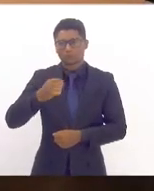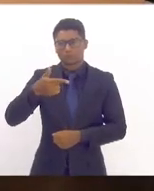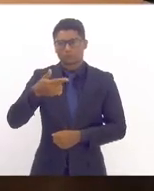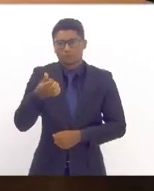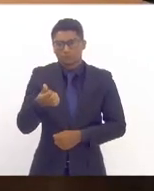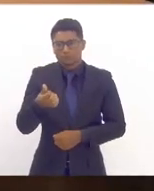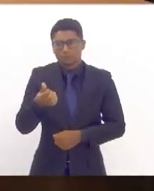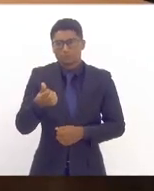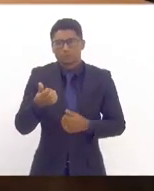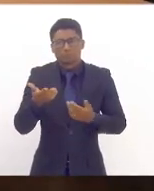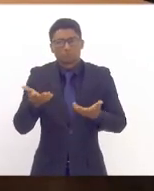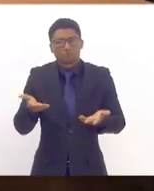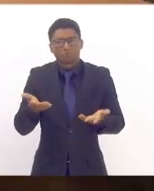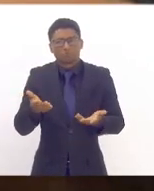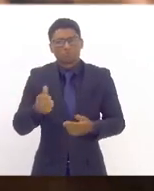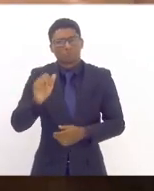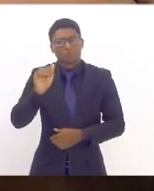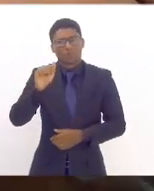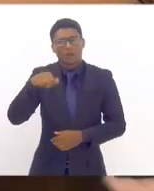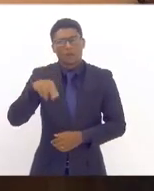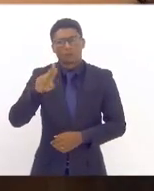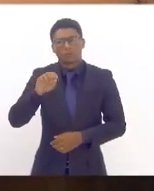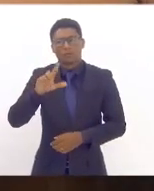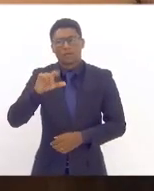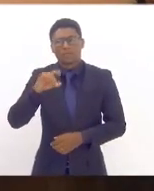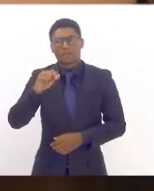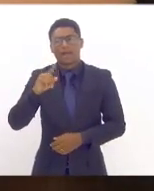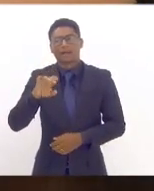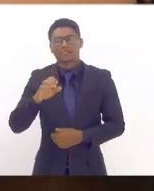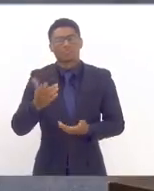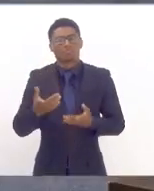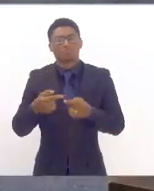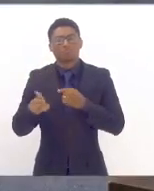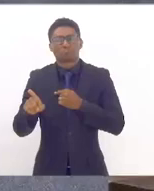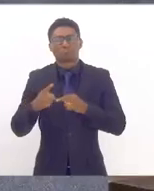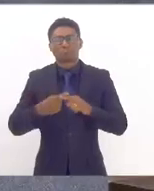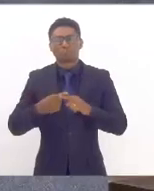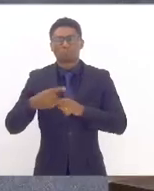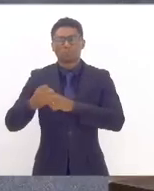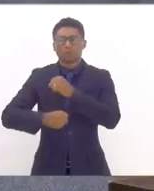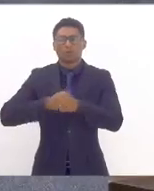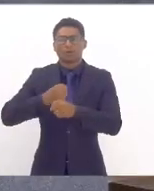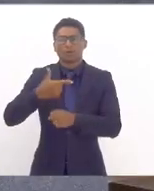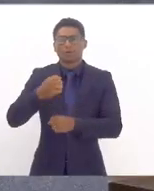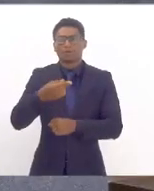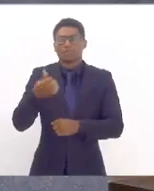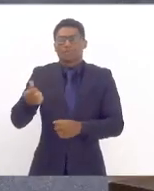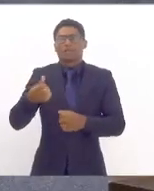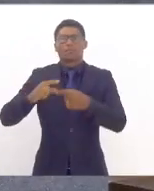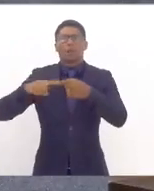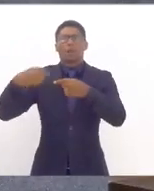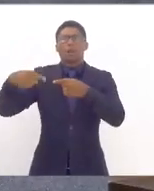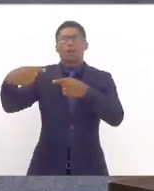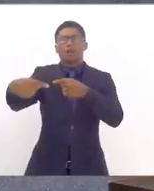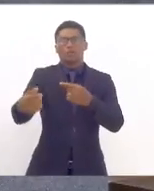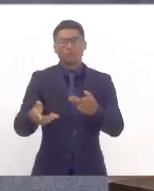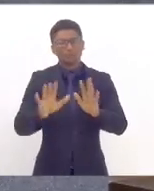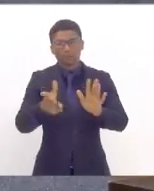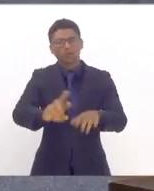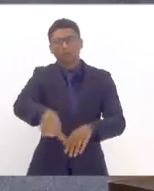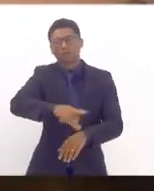não tem princípio da anualidade nenhum porque 2026 para depois de 2023 mas não é